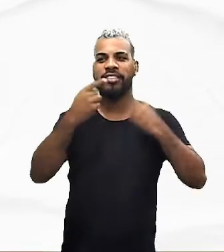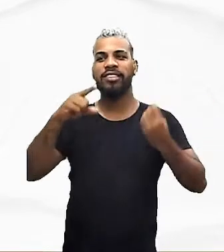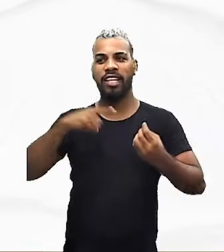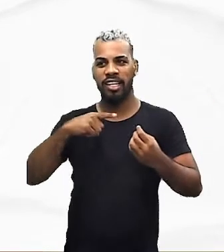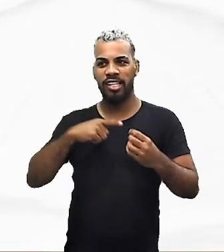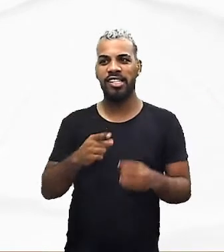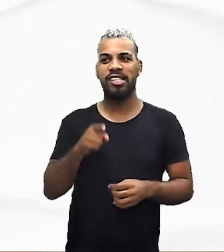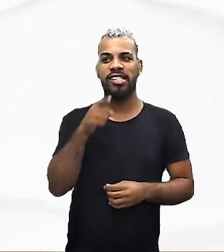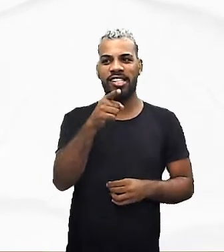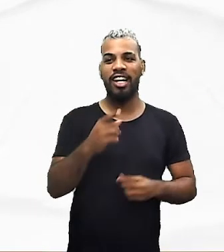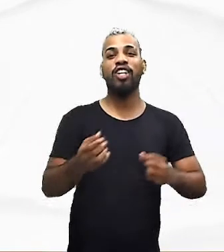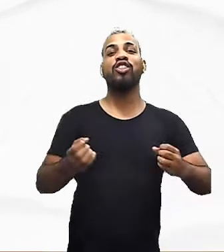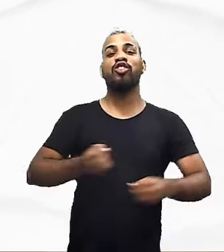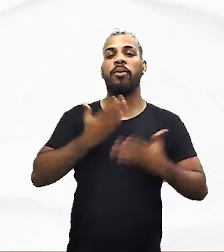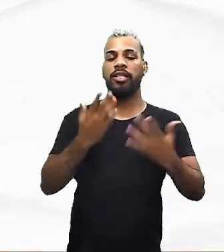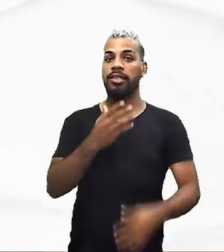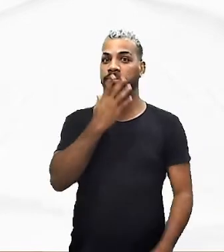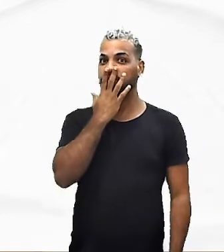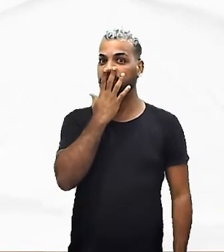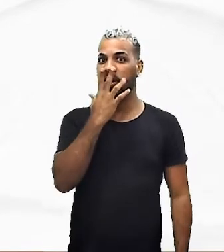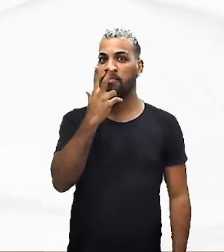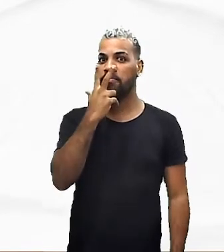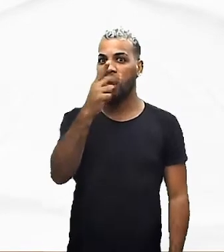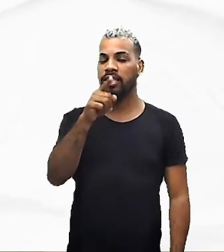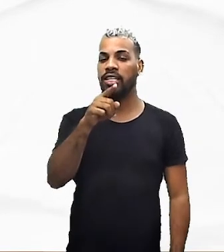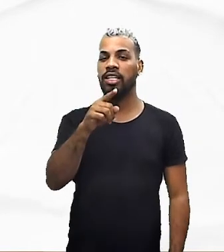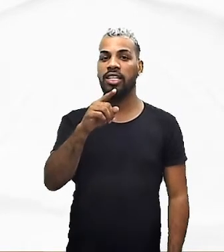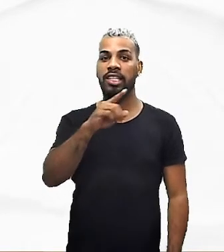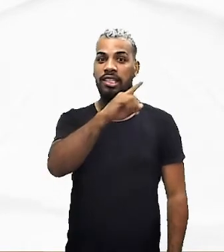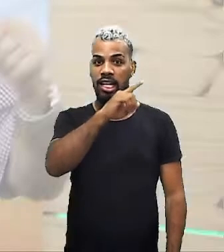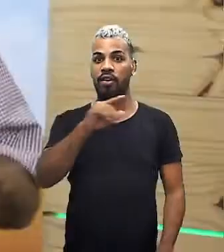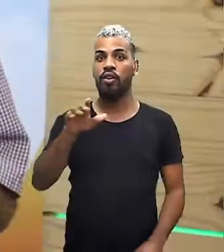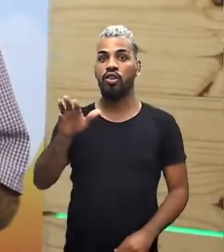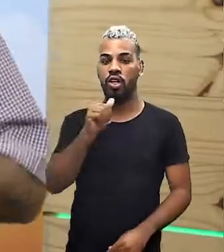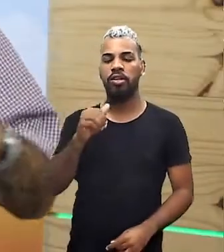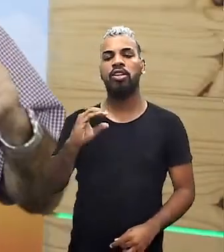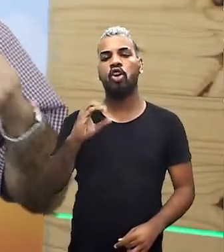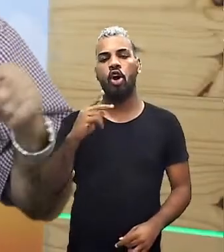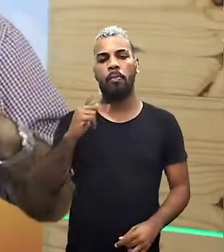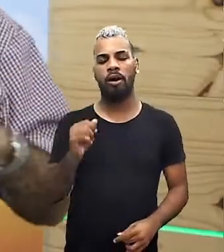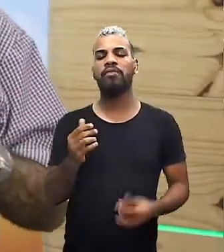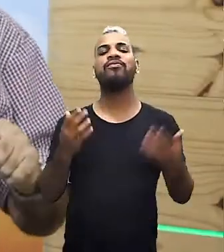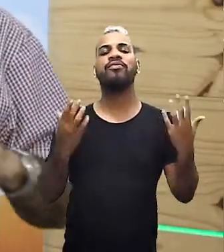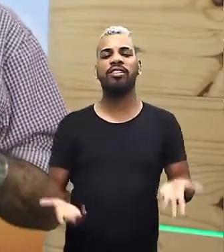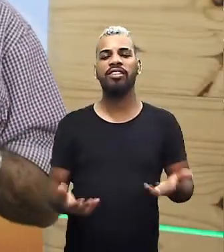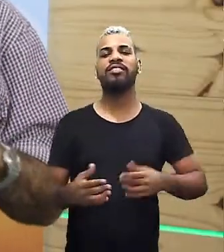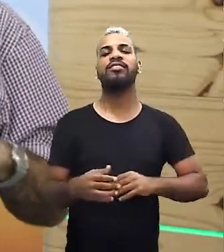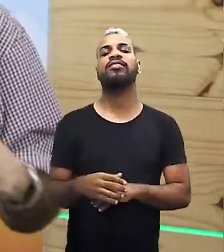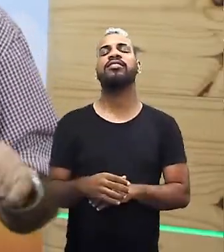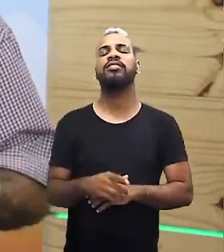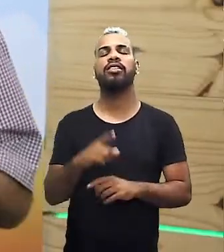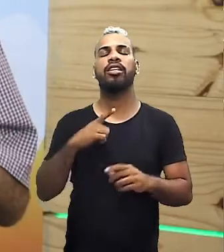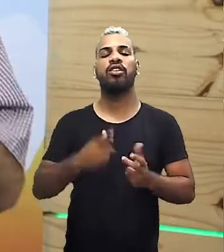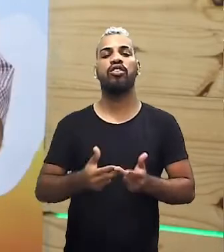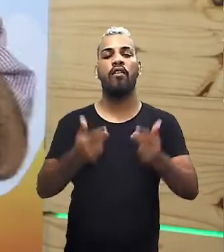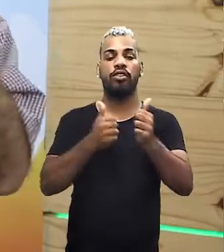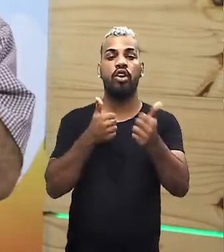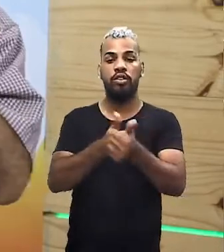Robertão tem surpresa. Parece que ele foi convocado. Sigam o Robertão aí no Instagram que você vai ter uma novidade